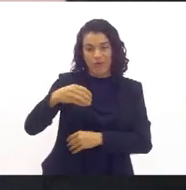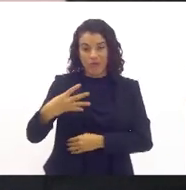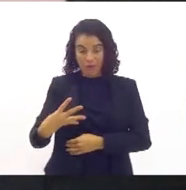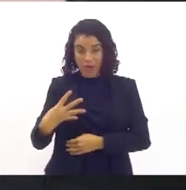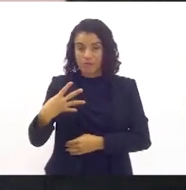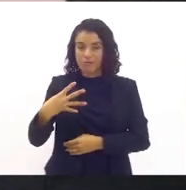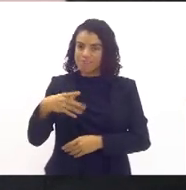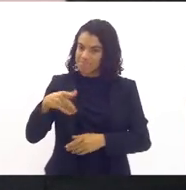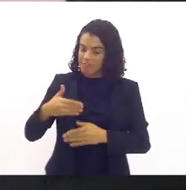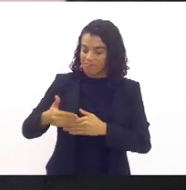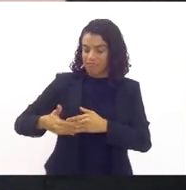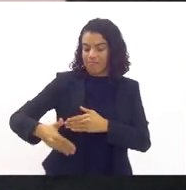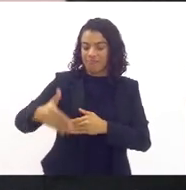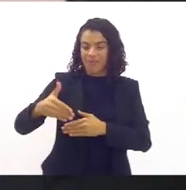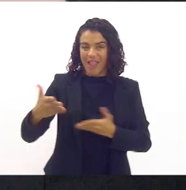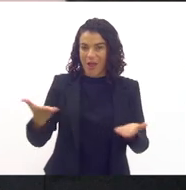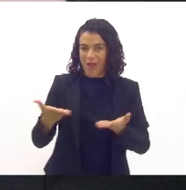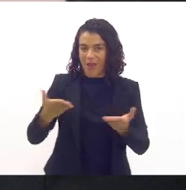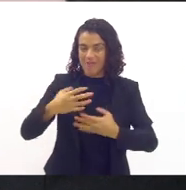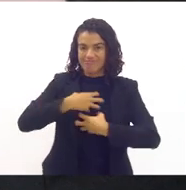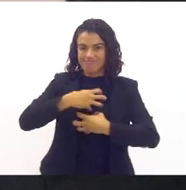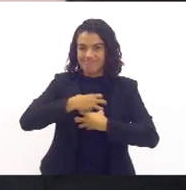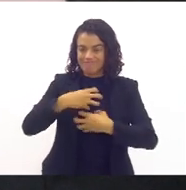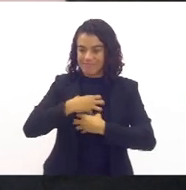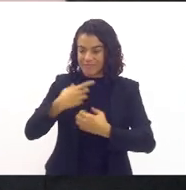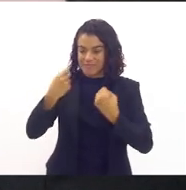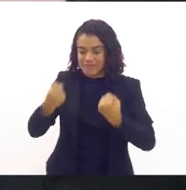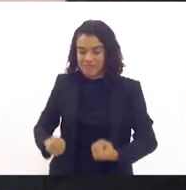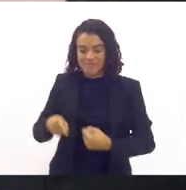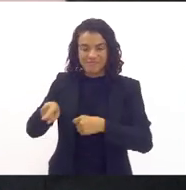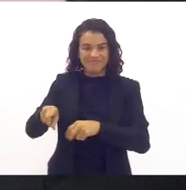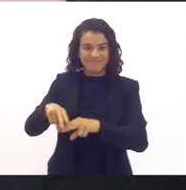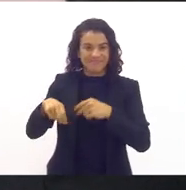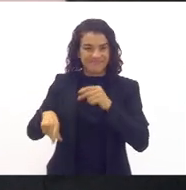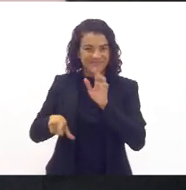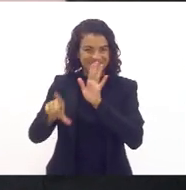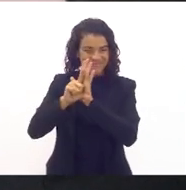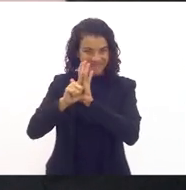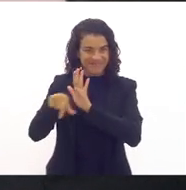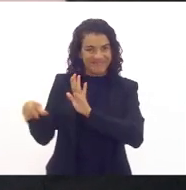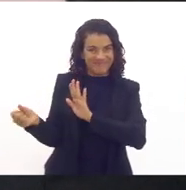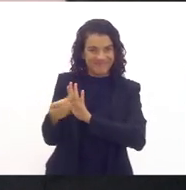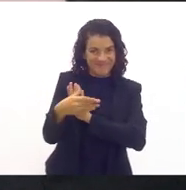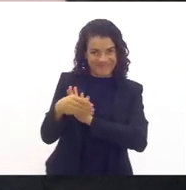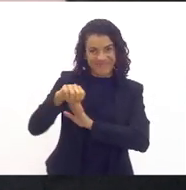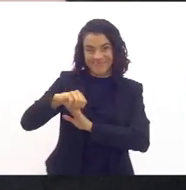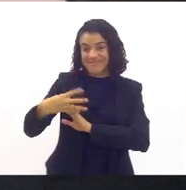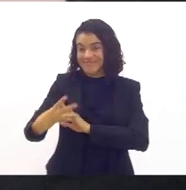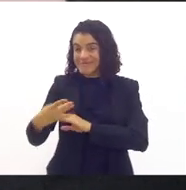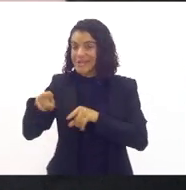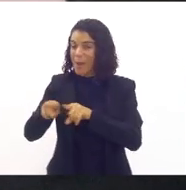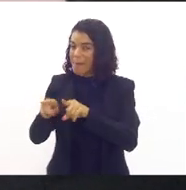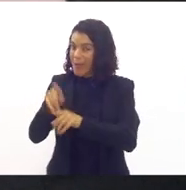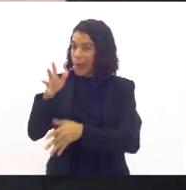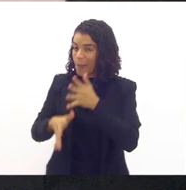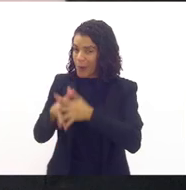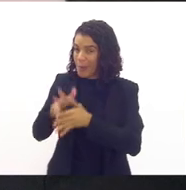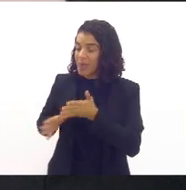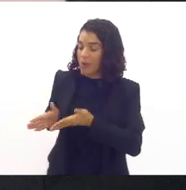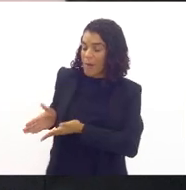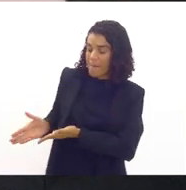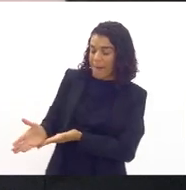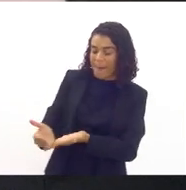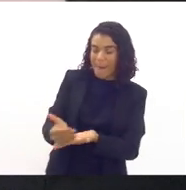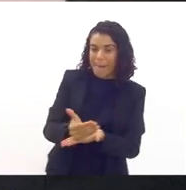mais nesse ano, né? Então, o que também compromete aqui a nossa arrecadação em termos de ICMS. Eu vou